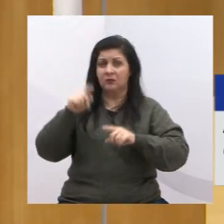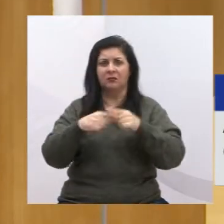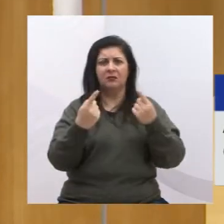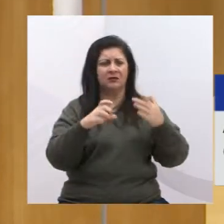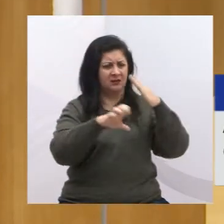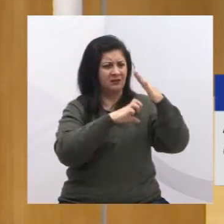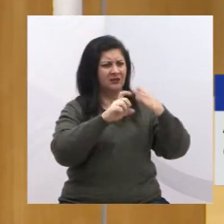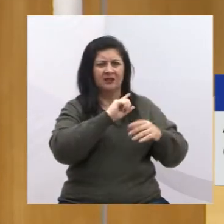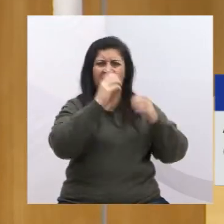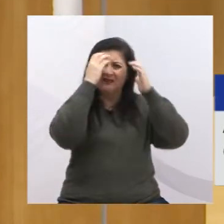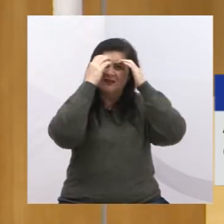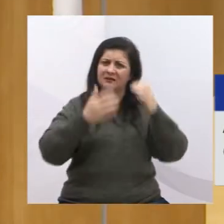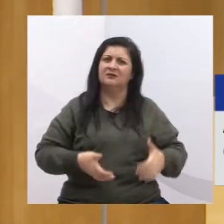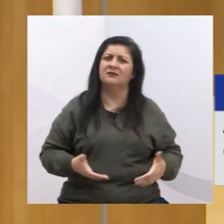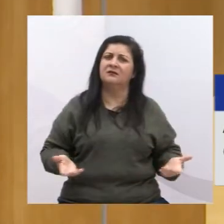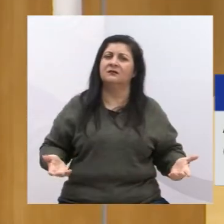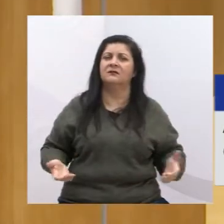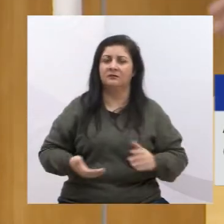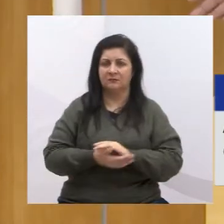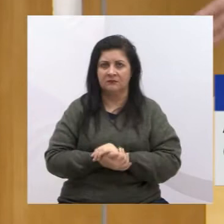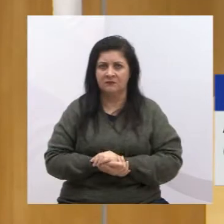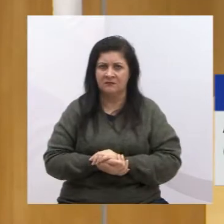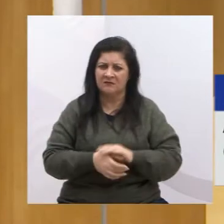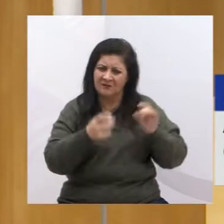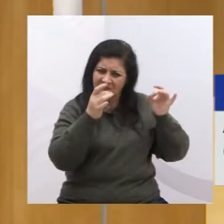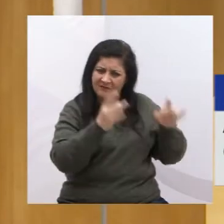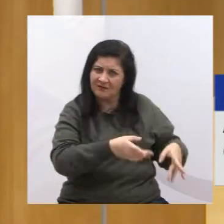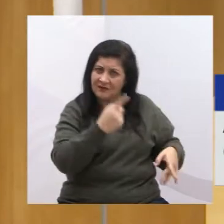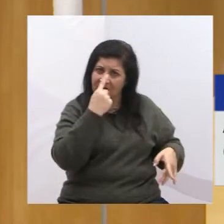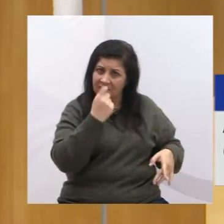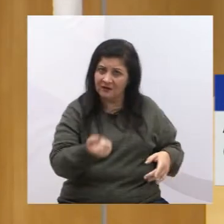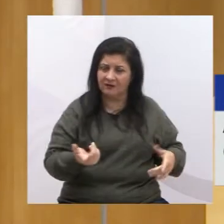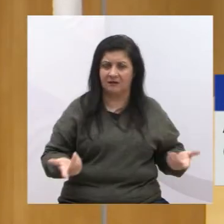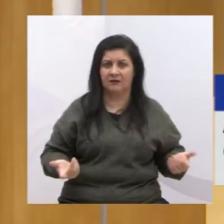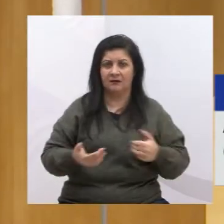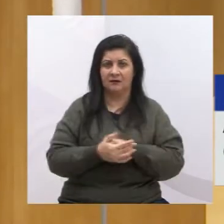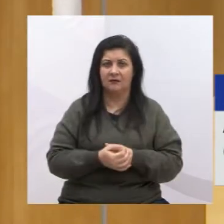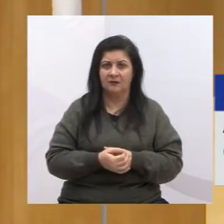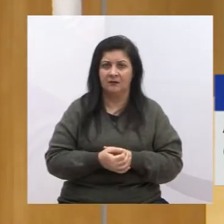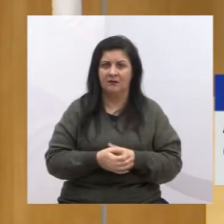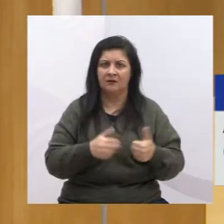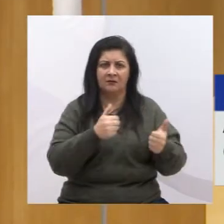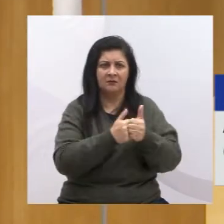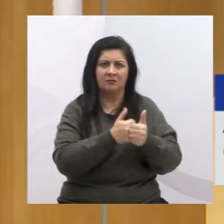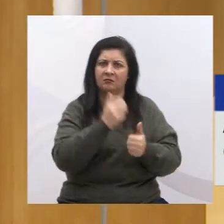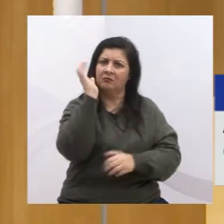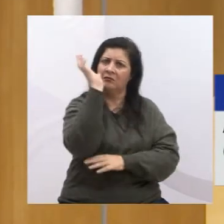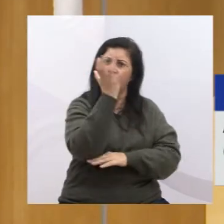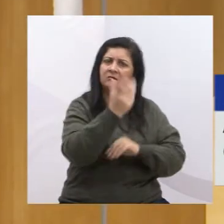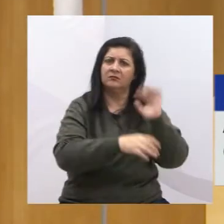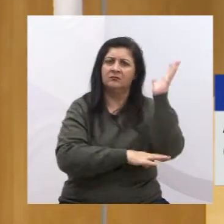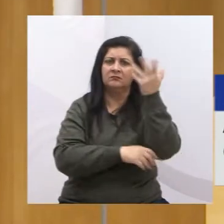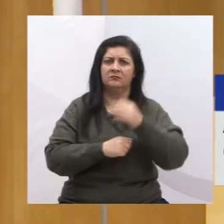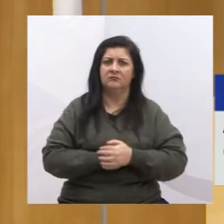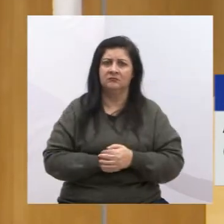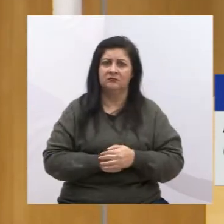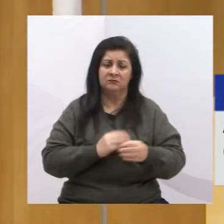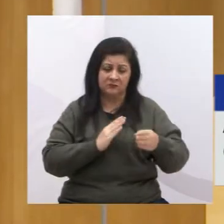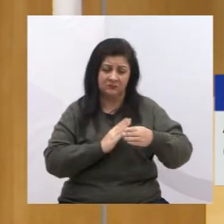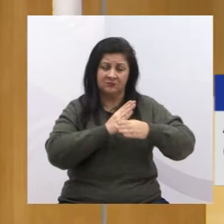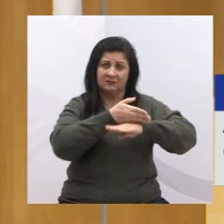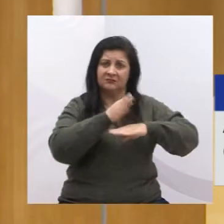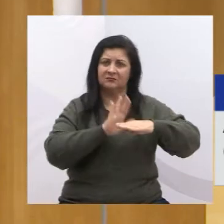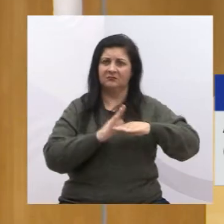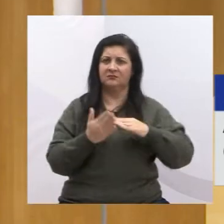não está cumprindo com a dela. Jogar na rua, próximo de área verde, na entrada do